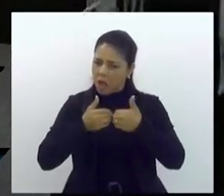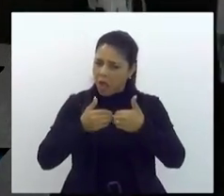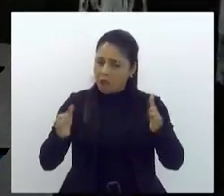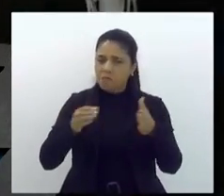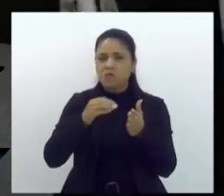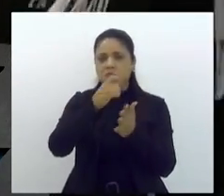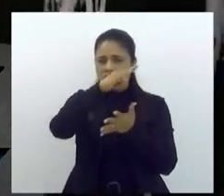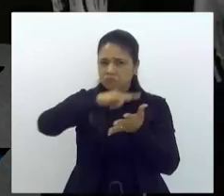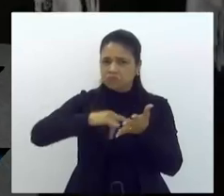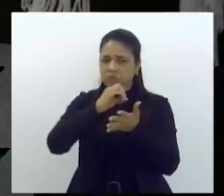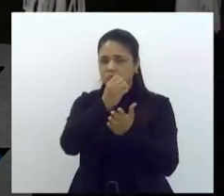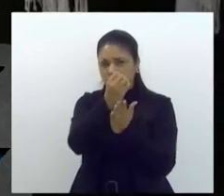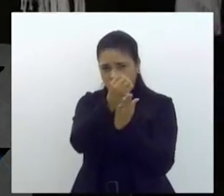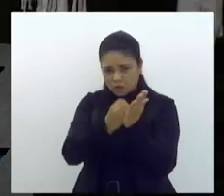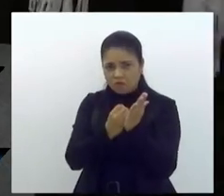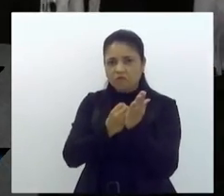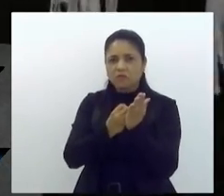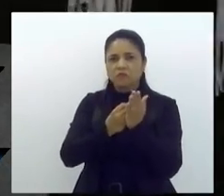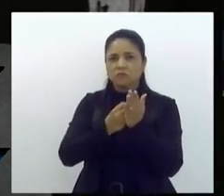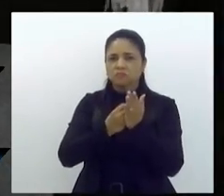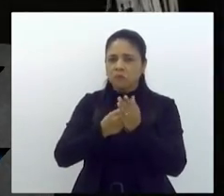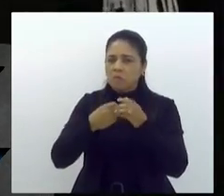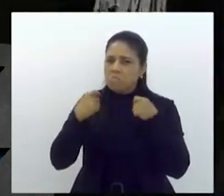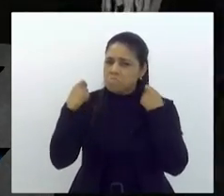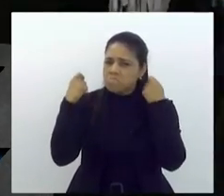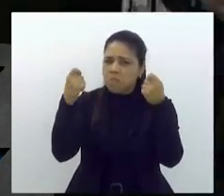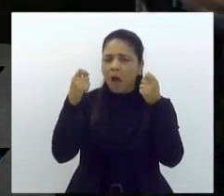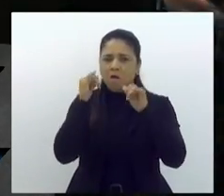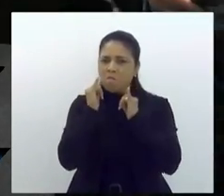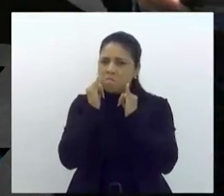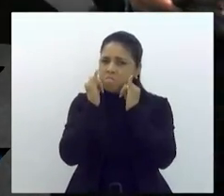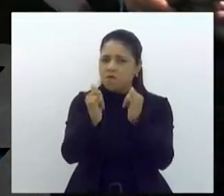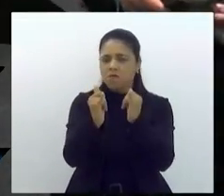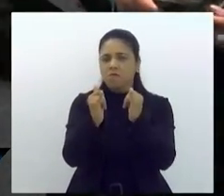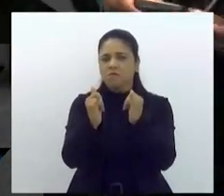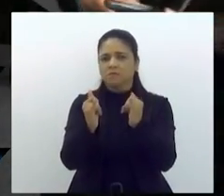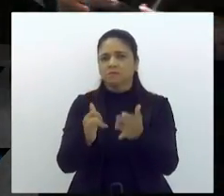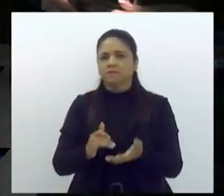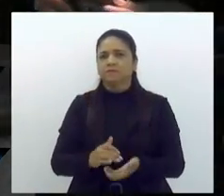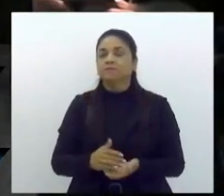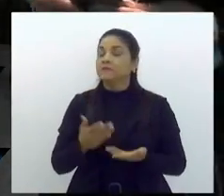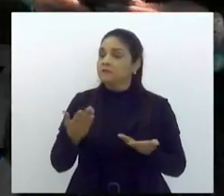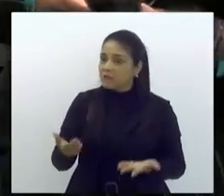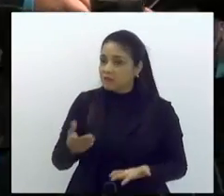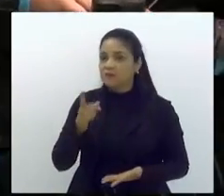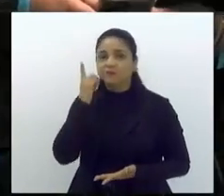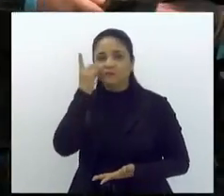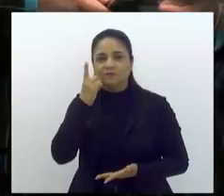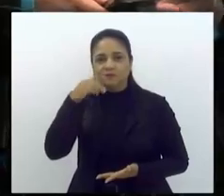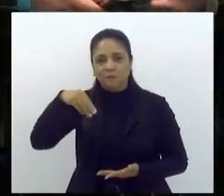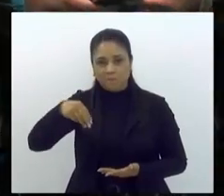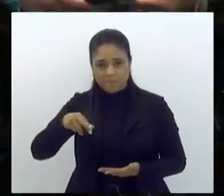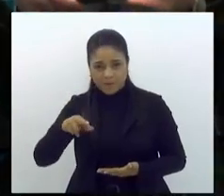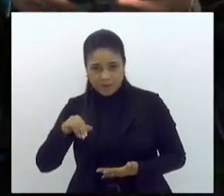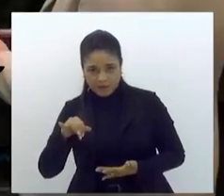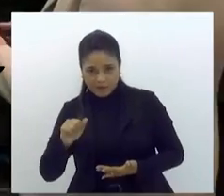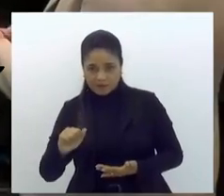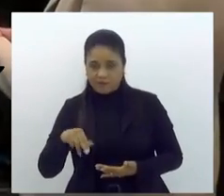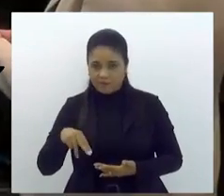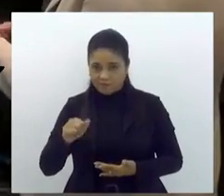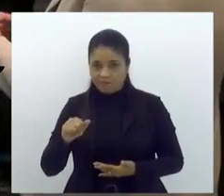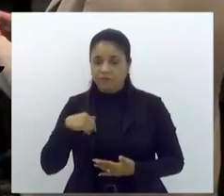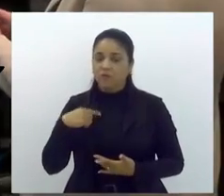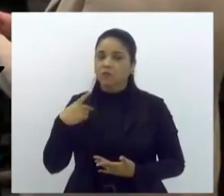com esse Manifesto duro incisivo deputada Marina muito bom deputada